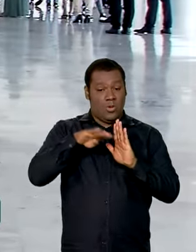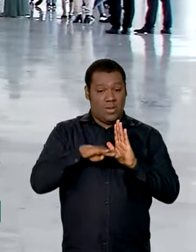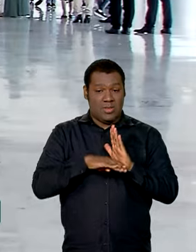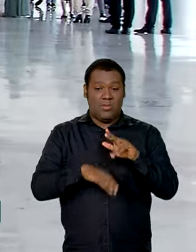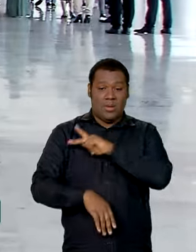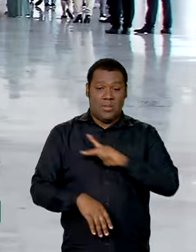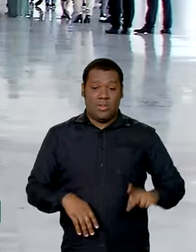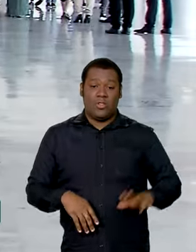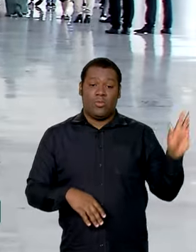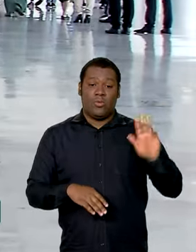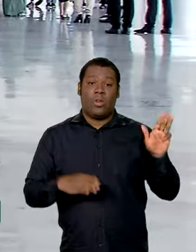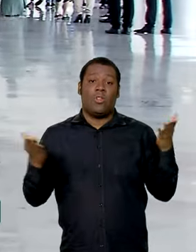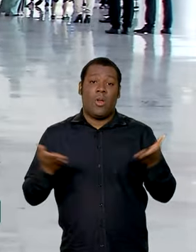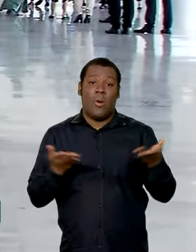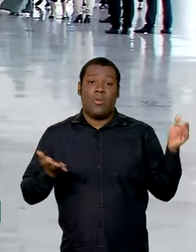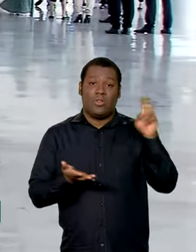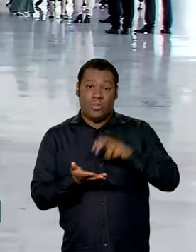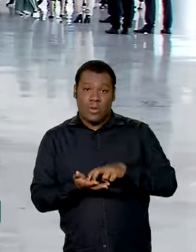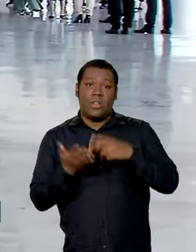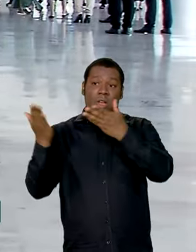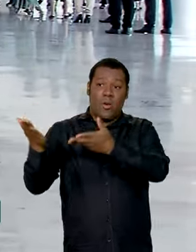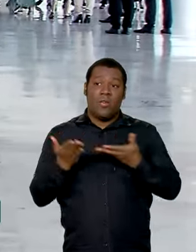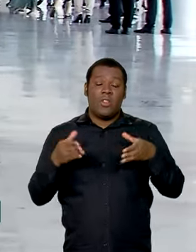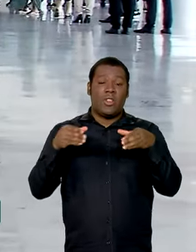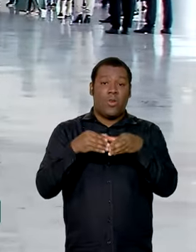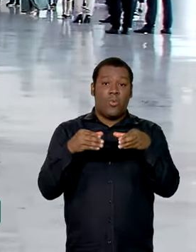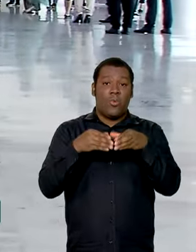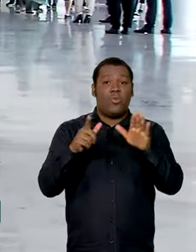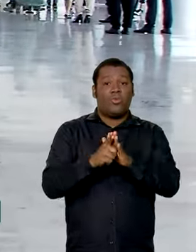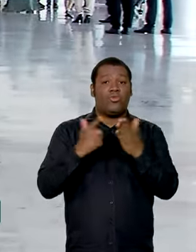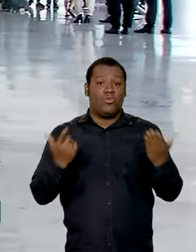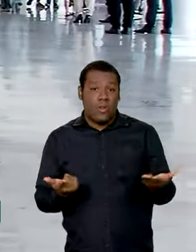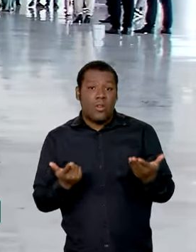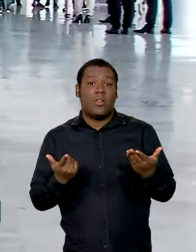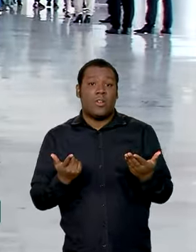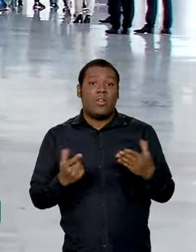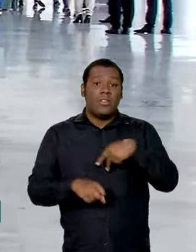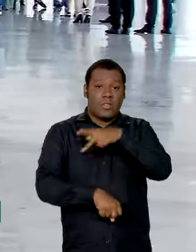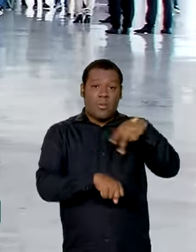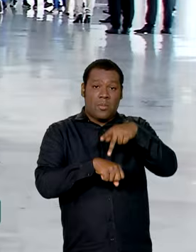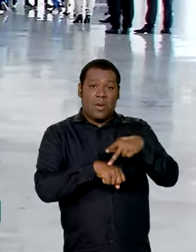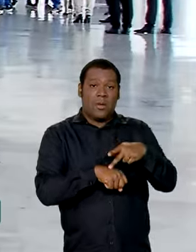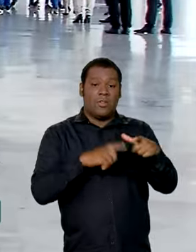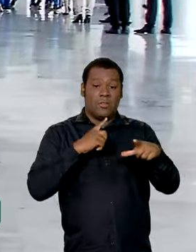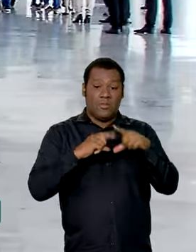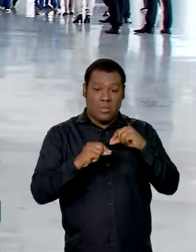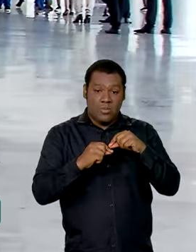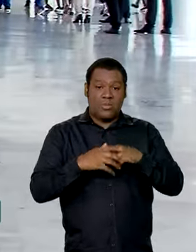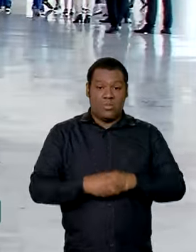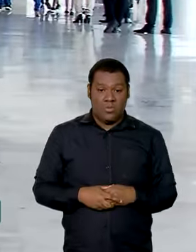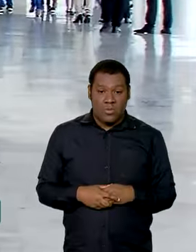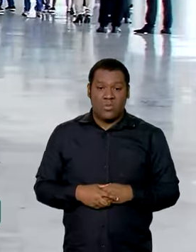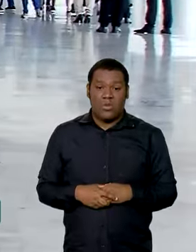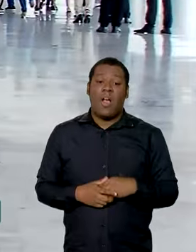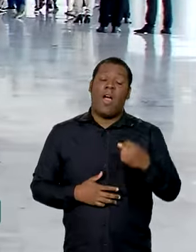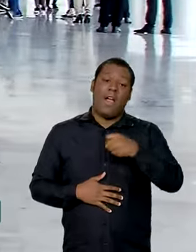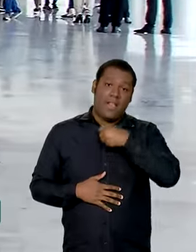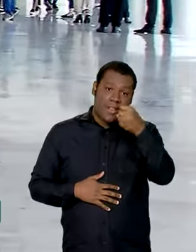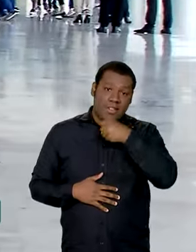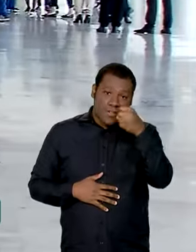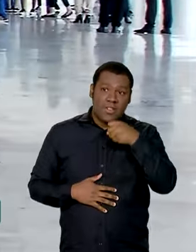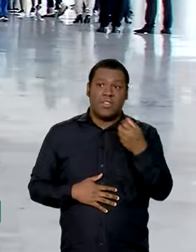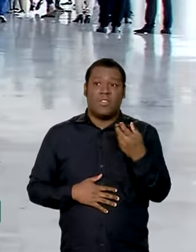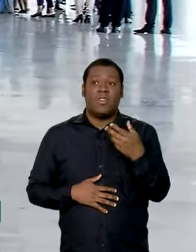pela manhã, ele vai receber um grupo de jornalistas de veículos de comunicação do Japão. Ele vai se encontrar com esses jornalistas, dar uma entrevista para